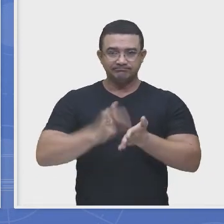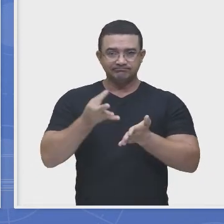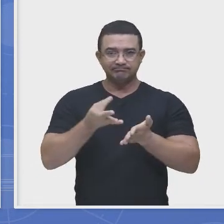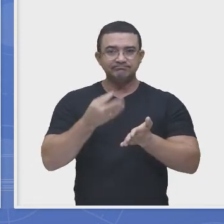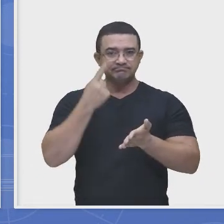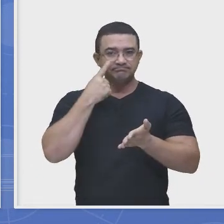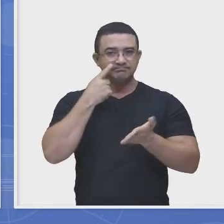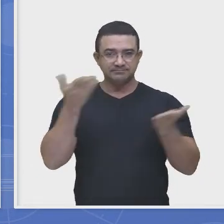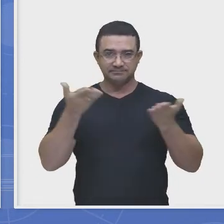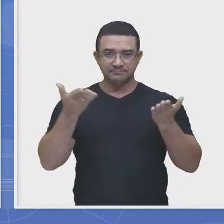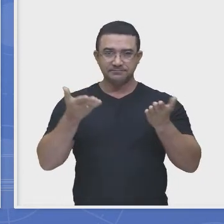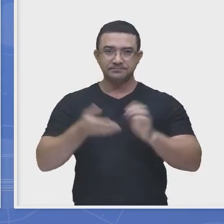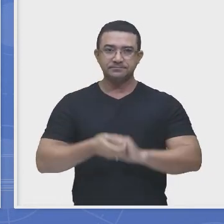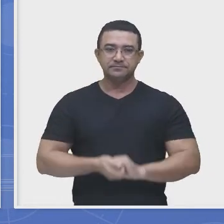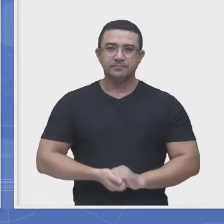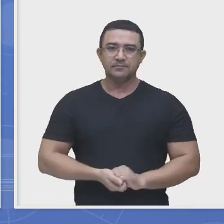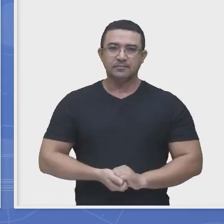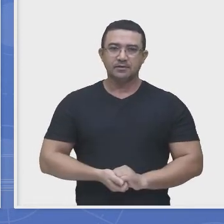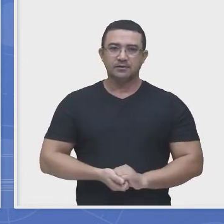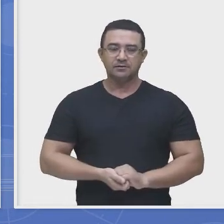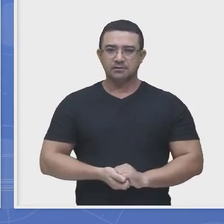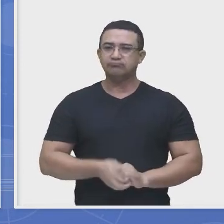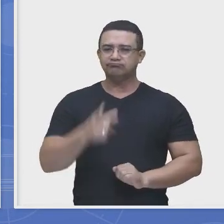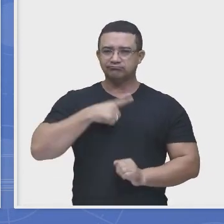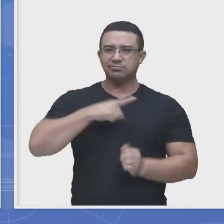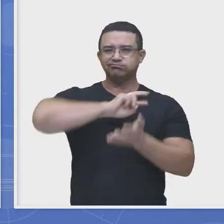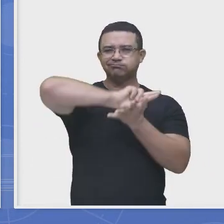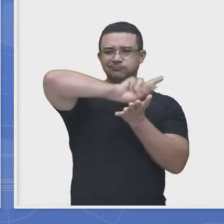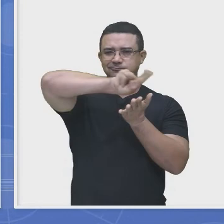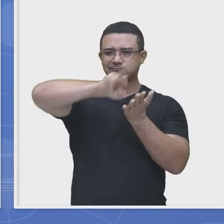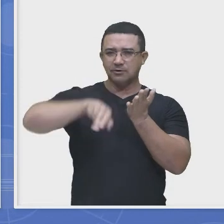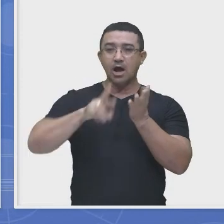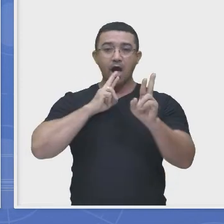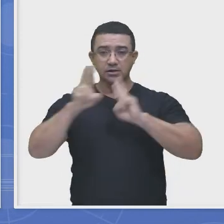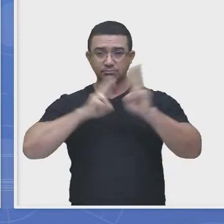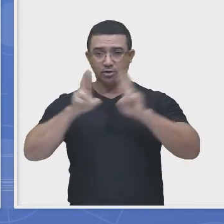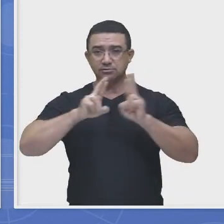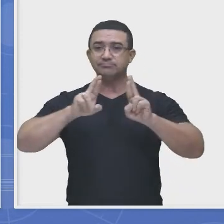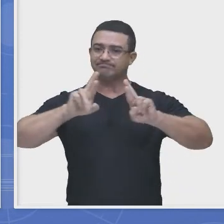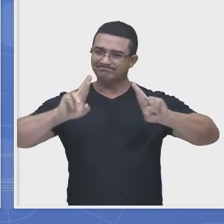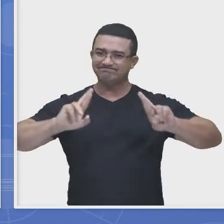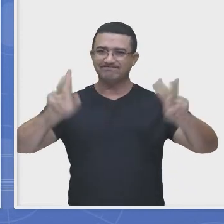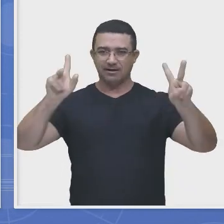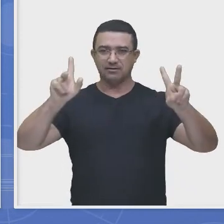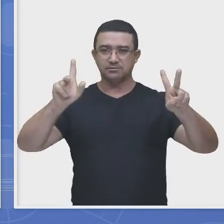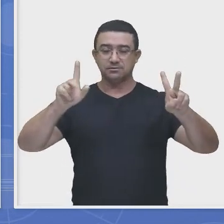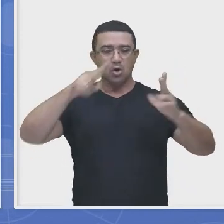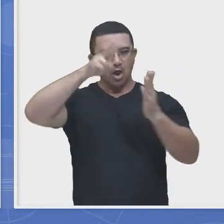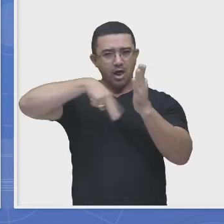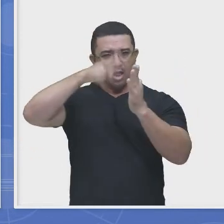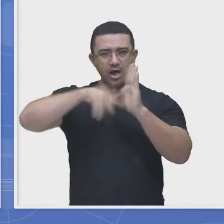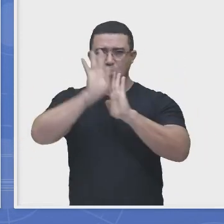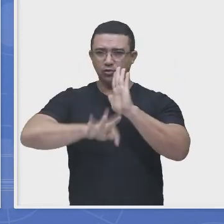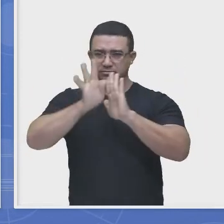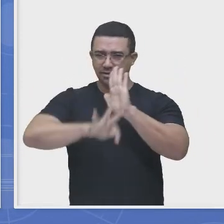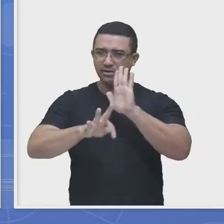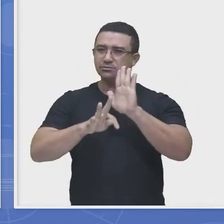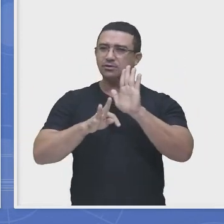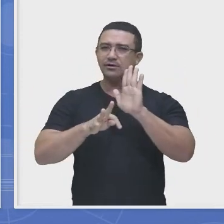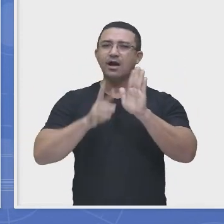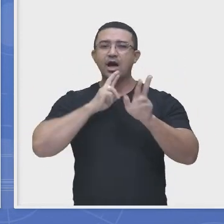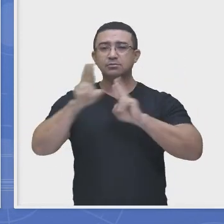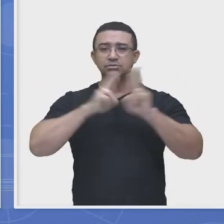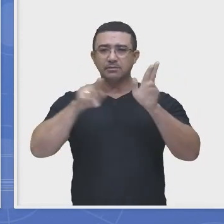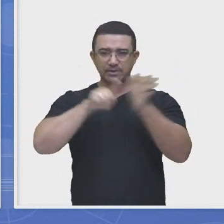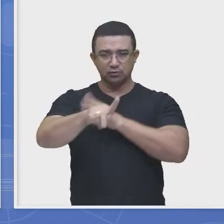vamos lá. Tivemos respostas variadas para cada questão. Olha só. Leia o texto para responder a questão 1. Acompanha